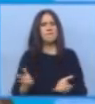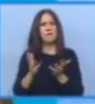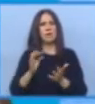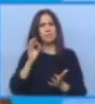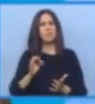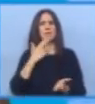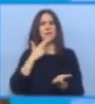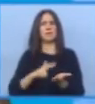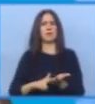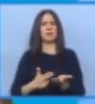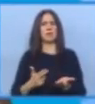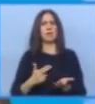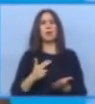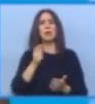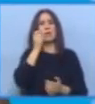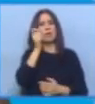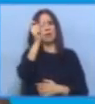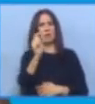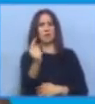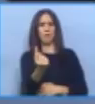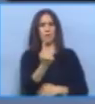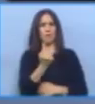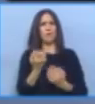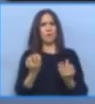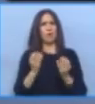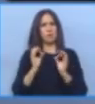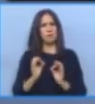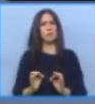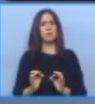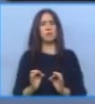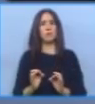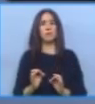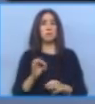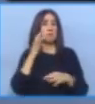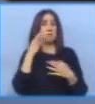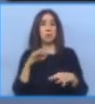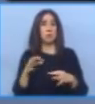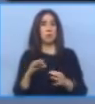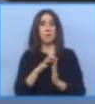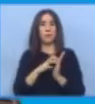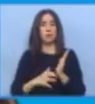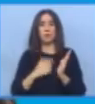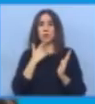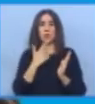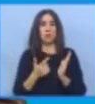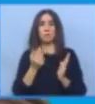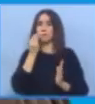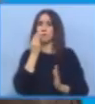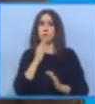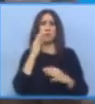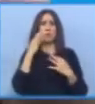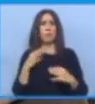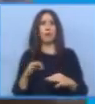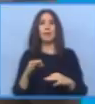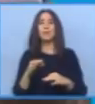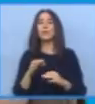que é verdade, quer dizer, que ele apareceu mesmo. E, portanto, isso até é normal, diz o texto, é normal que assim fosse, porque